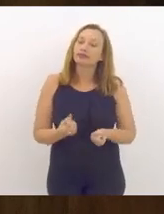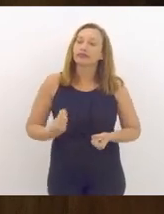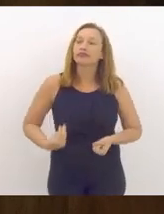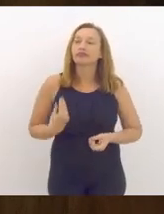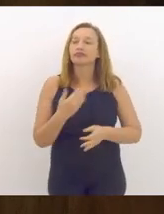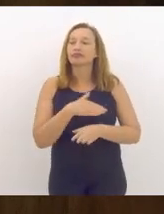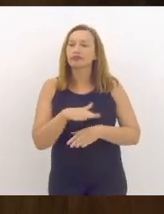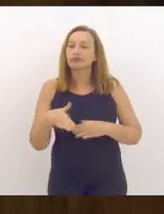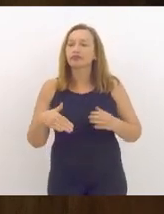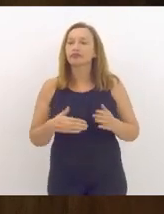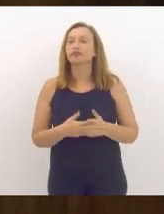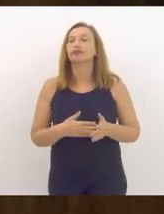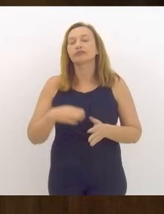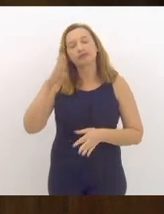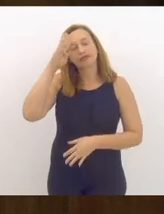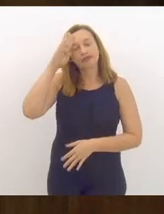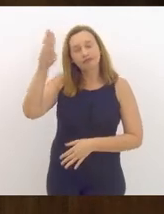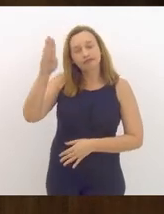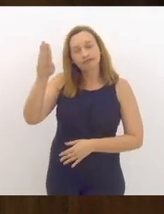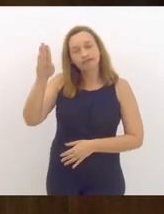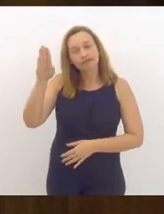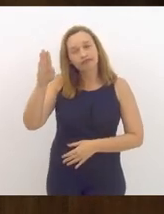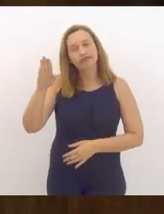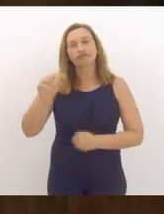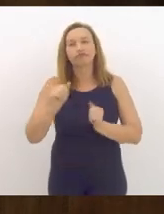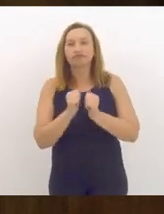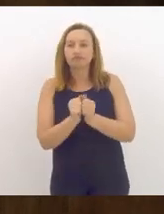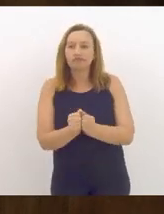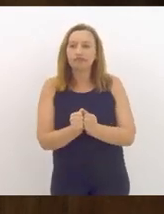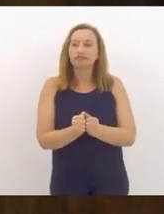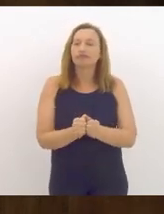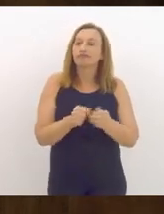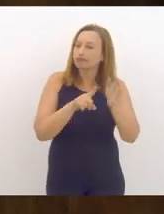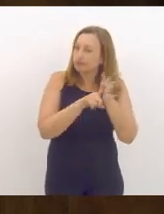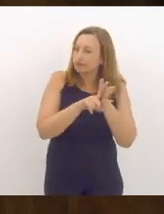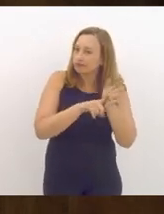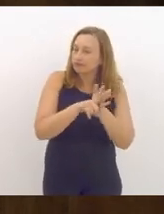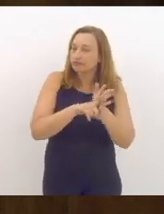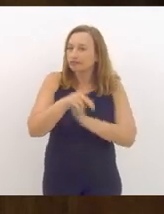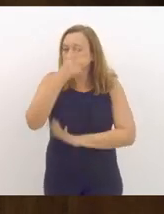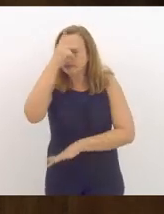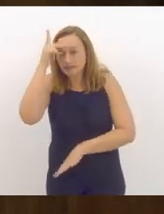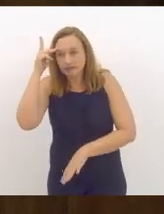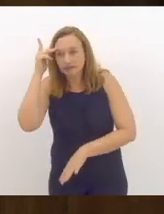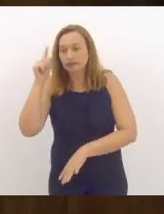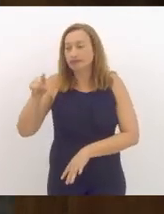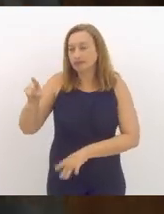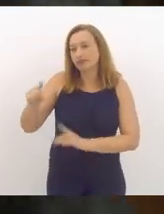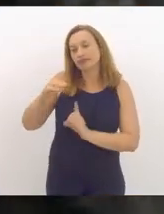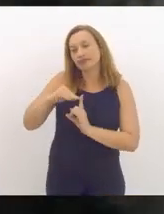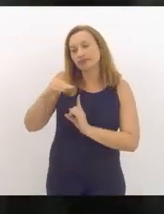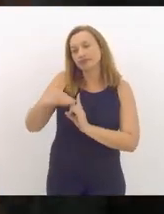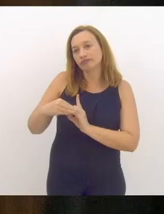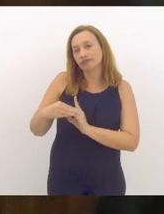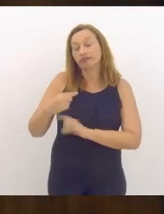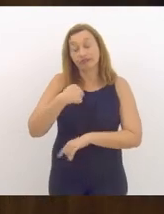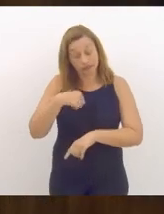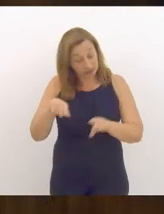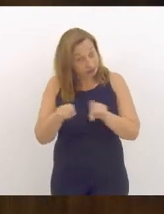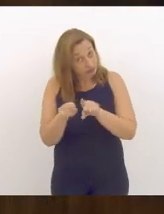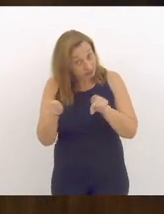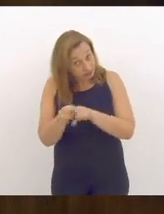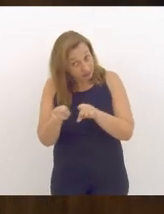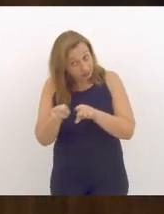foi fundamental. Ela foi, juntamente com os pesquisadores e pesquisadoras ali da Fiocruz, eu também